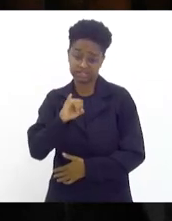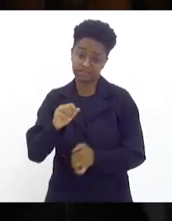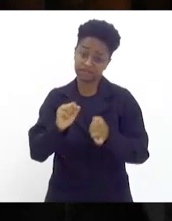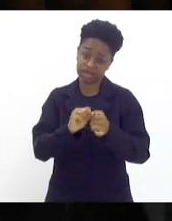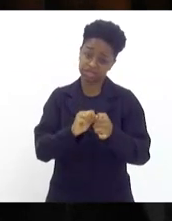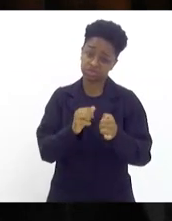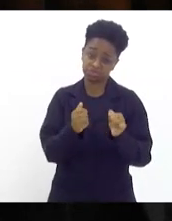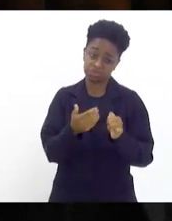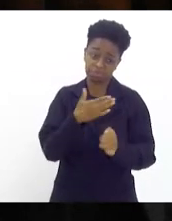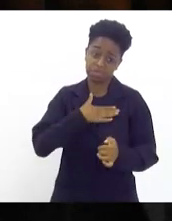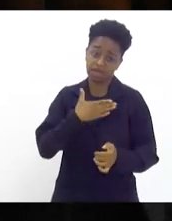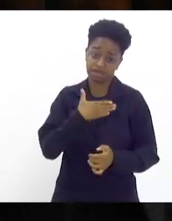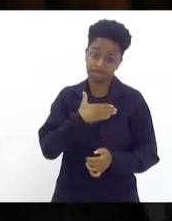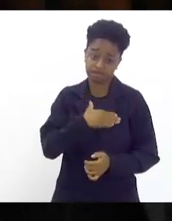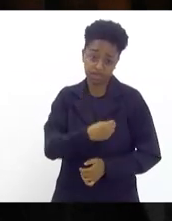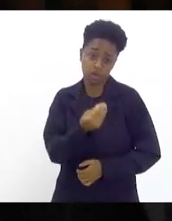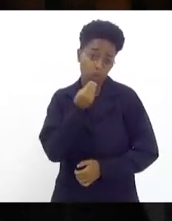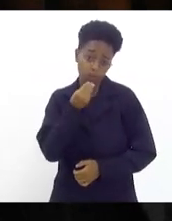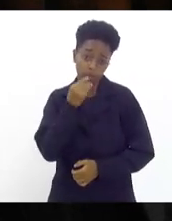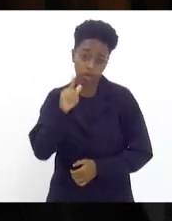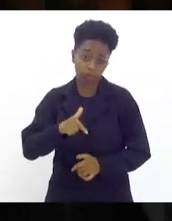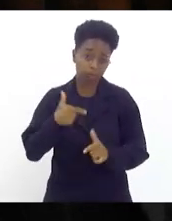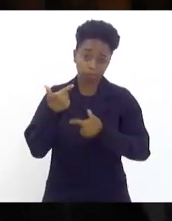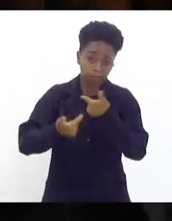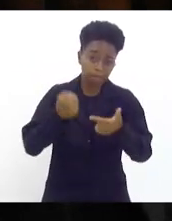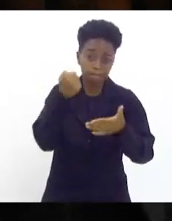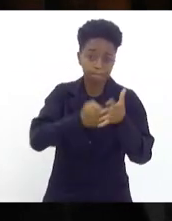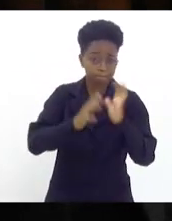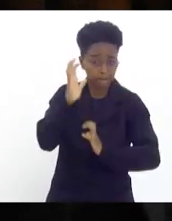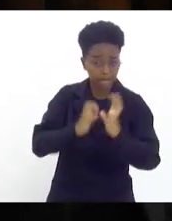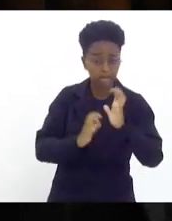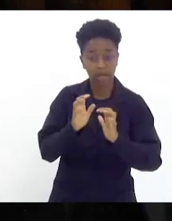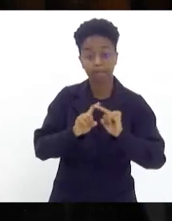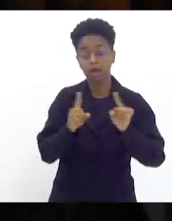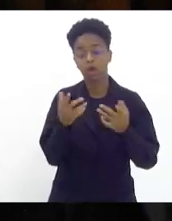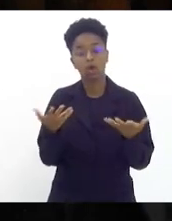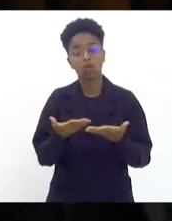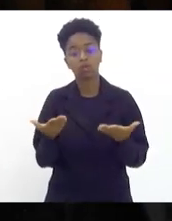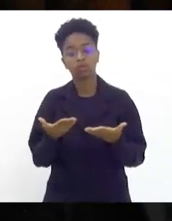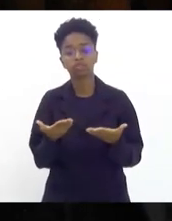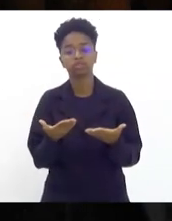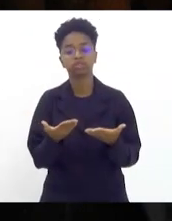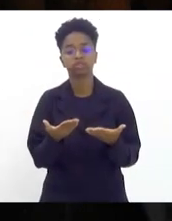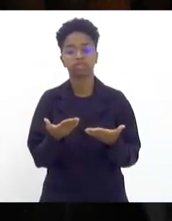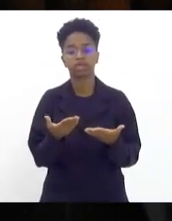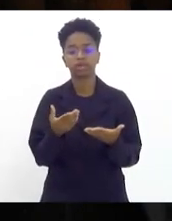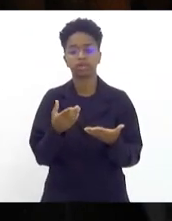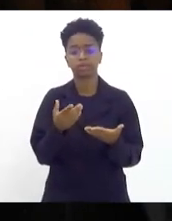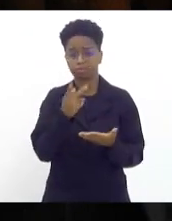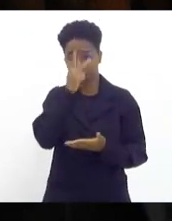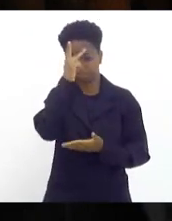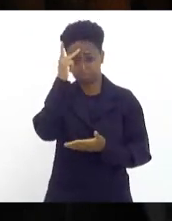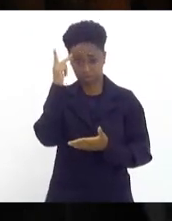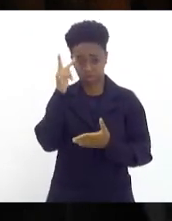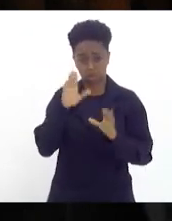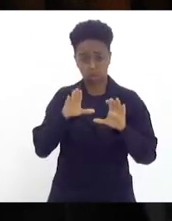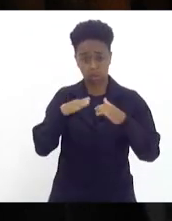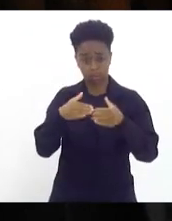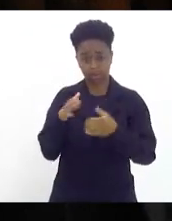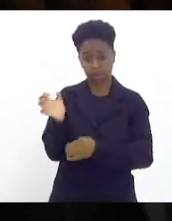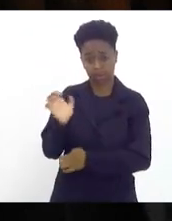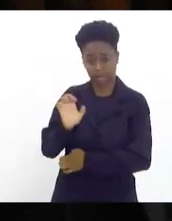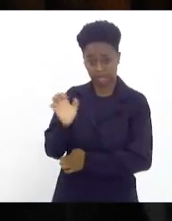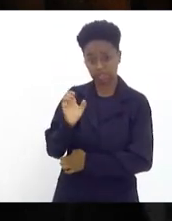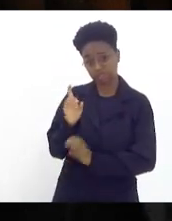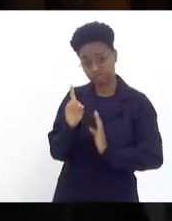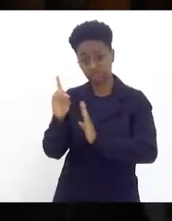que isso é um motivo para arrumar uma briga né E hoje eu tive recebendo muita muita apoio da comunidade gay de direita